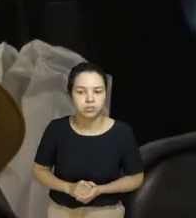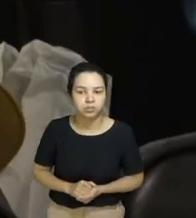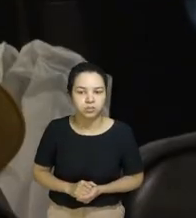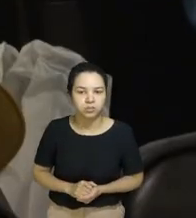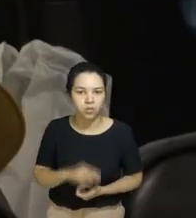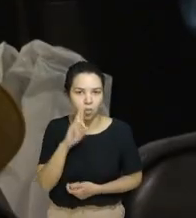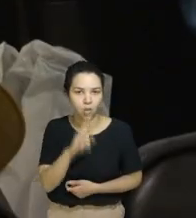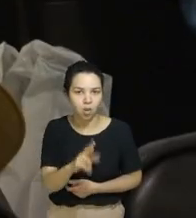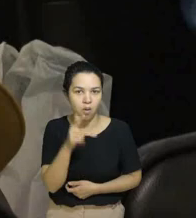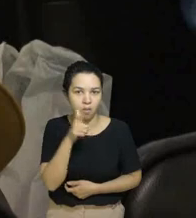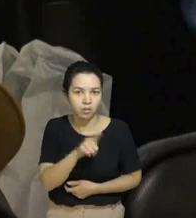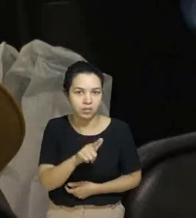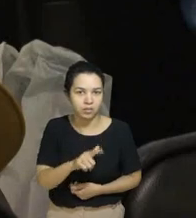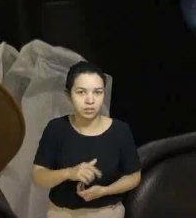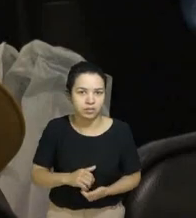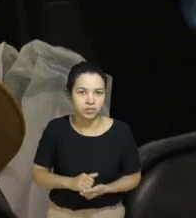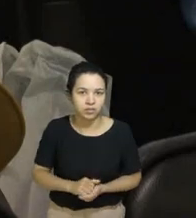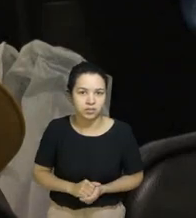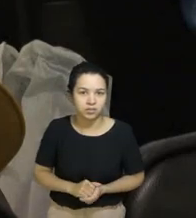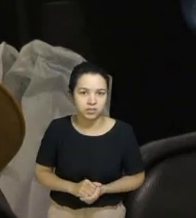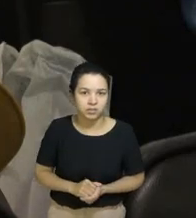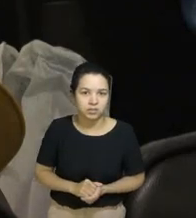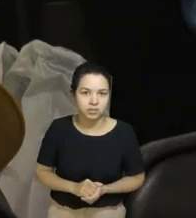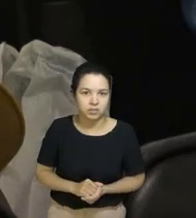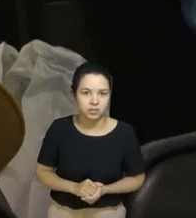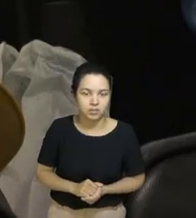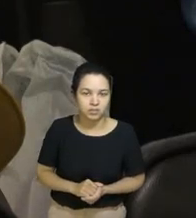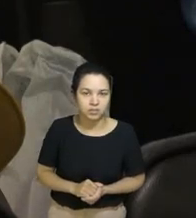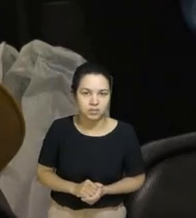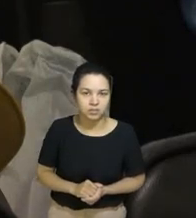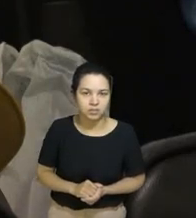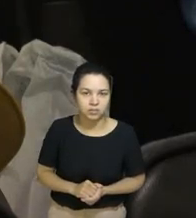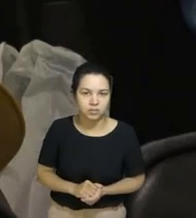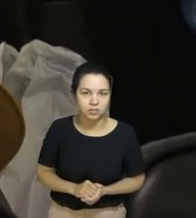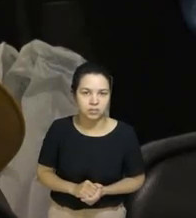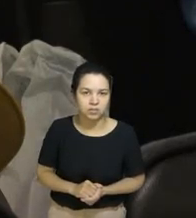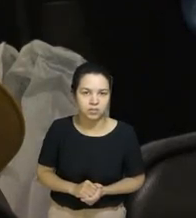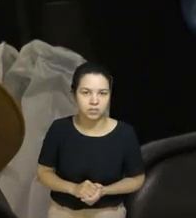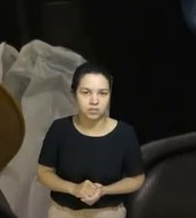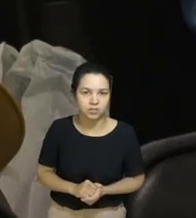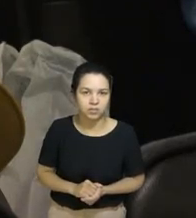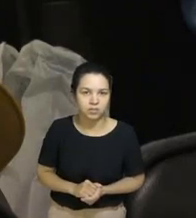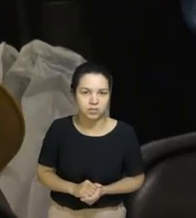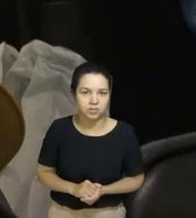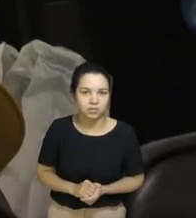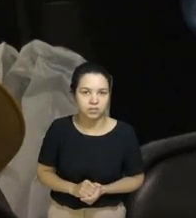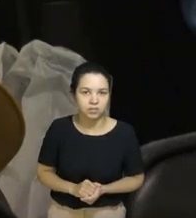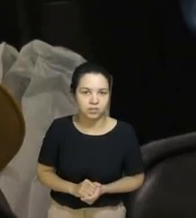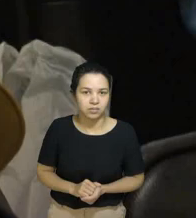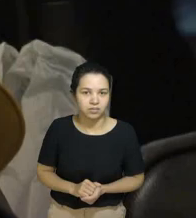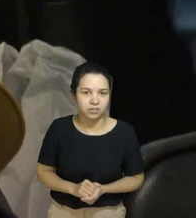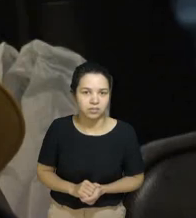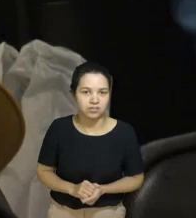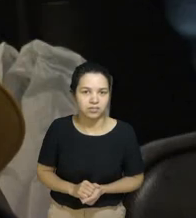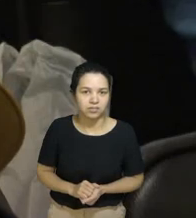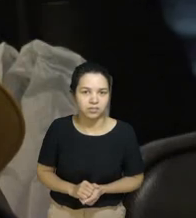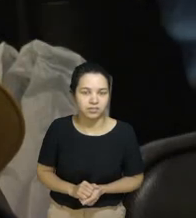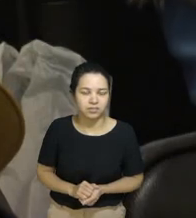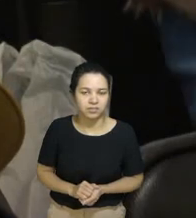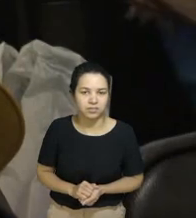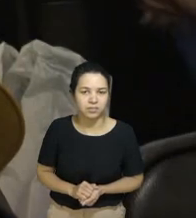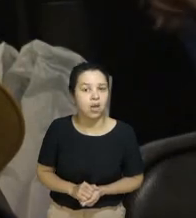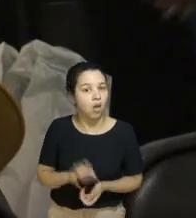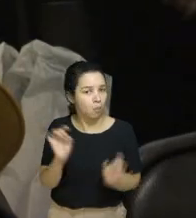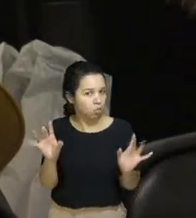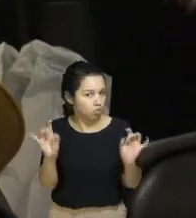responder? Vale falar também... oportunidades isso. diferentes, claro. Vai